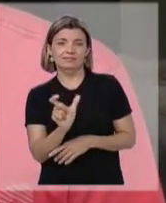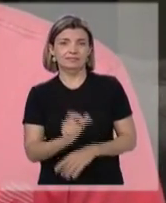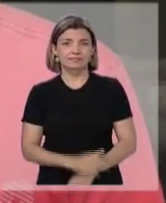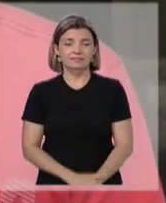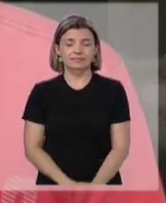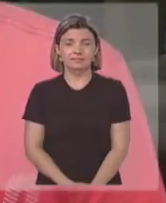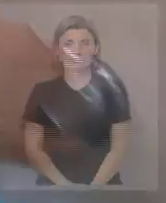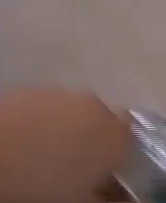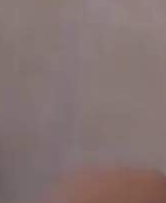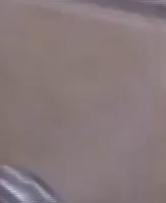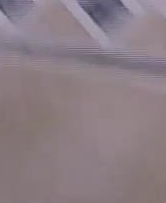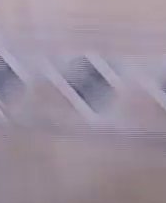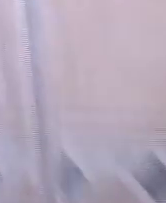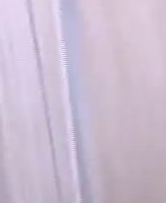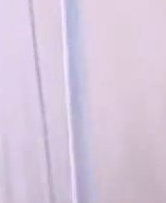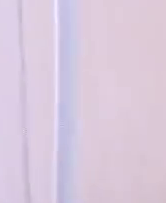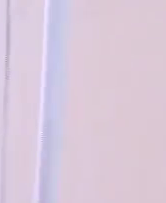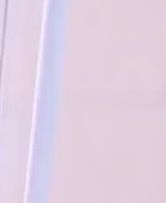né? Bem abstrato.